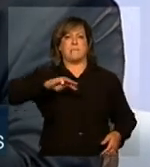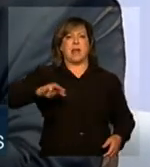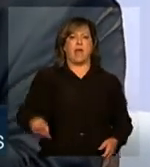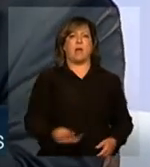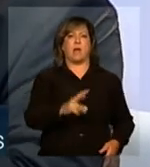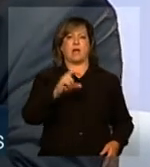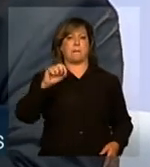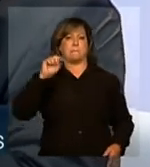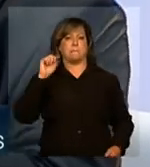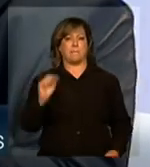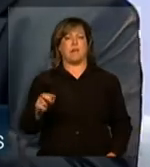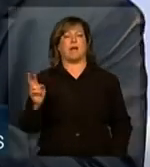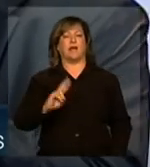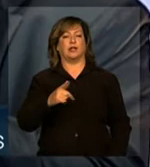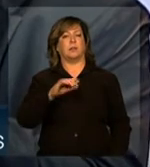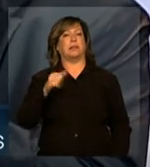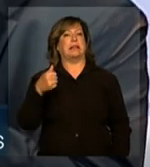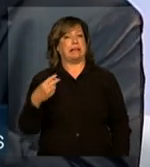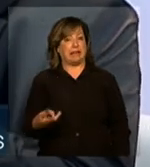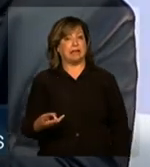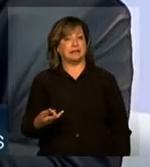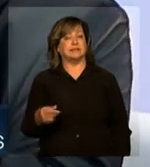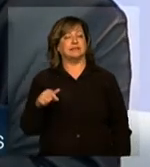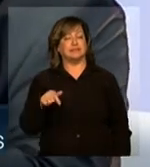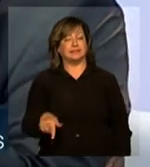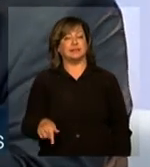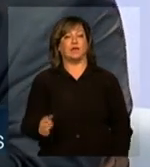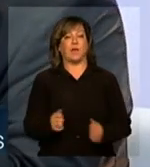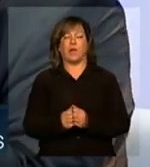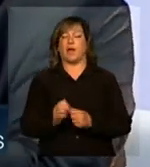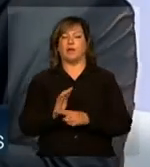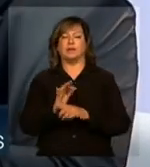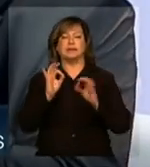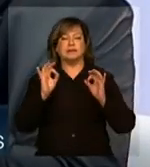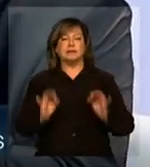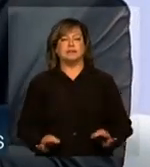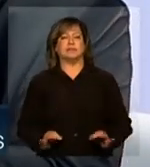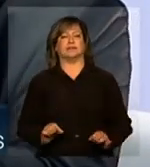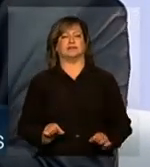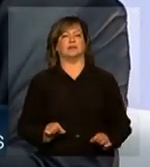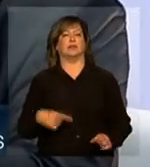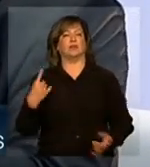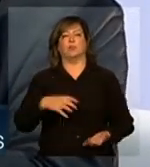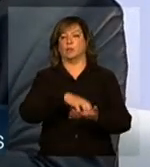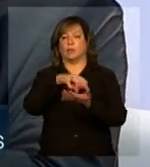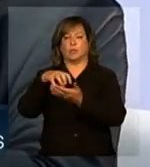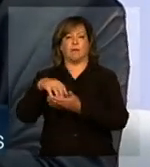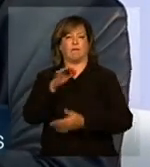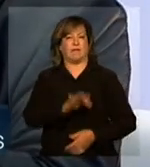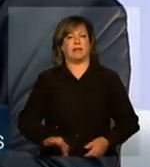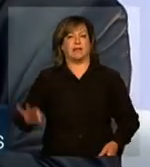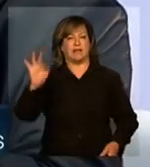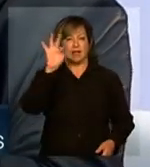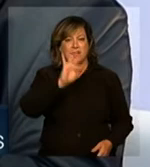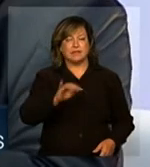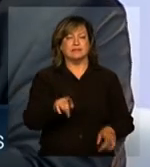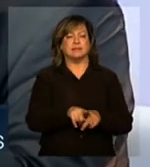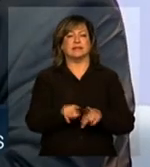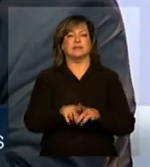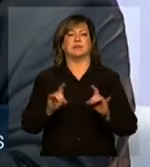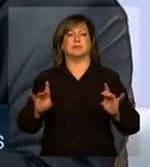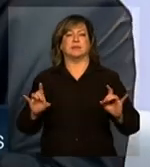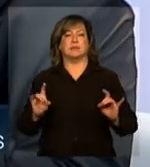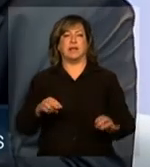R$ 4,5 milhões em 2013. Isso com apoio decisivo das entidades federais, em especial